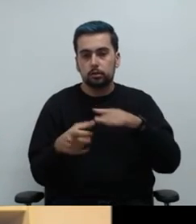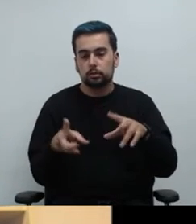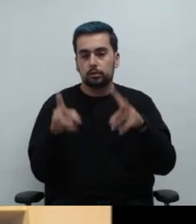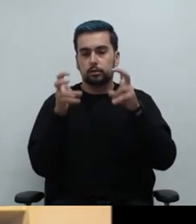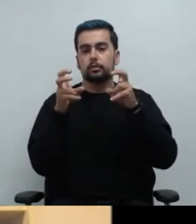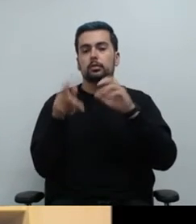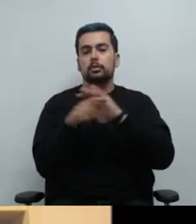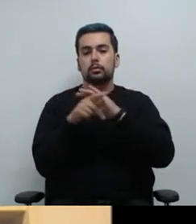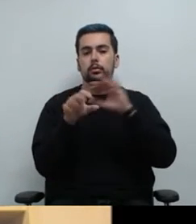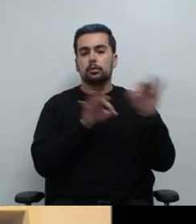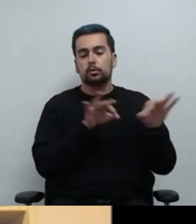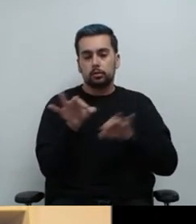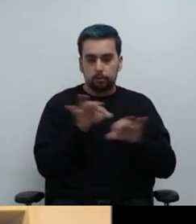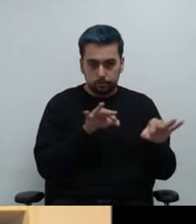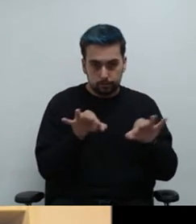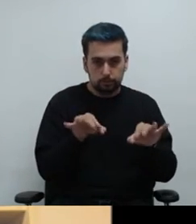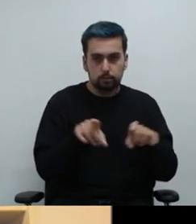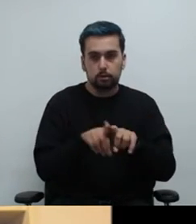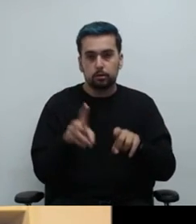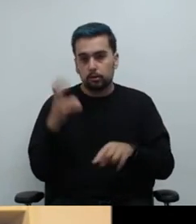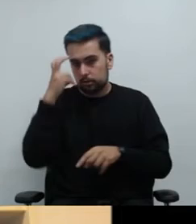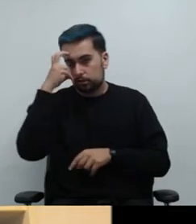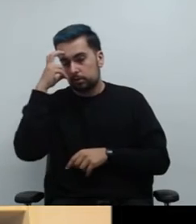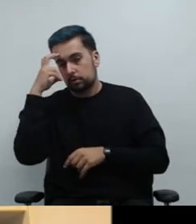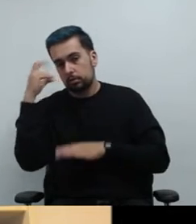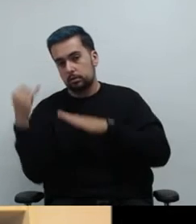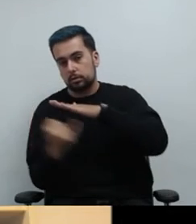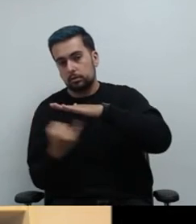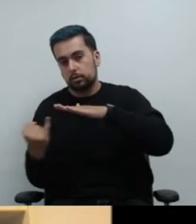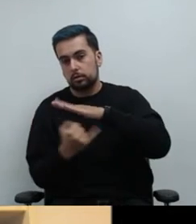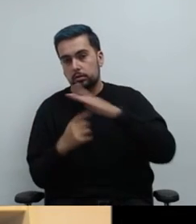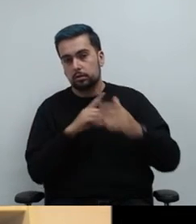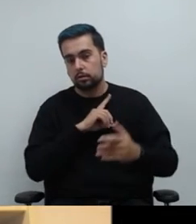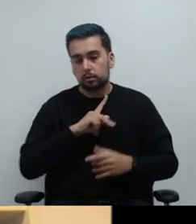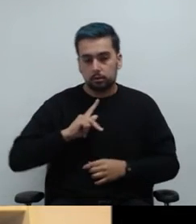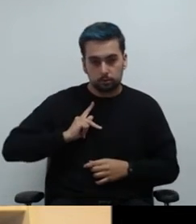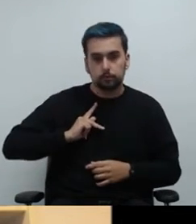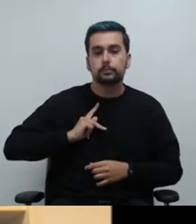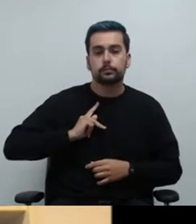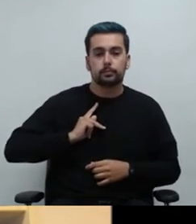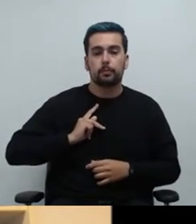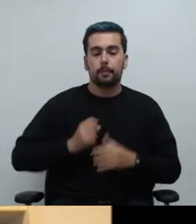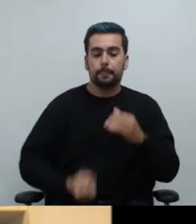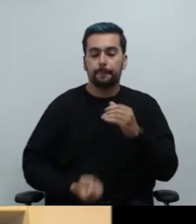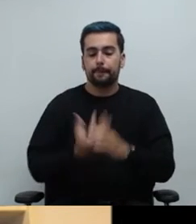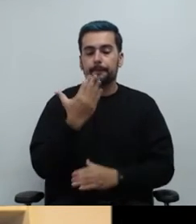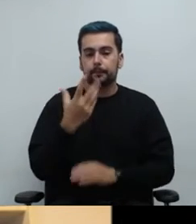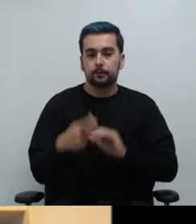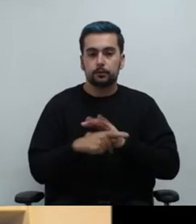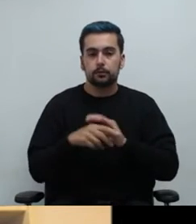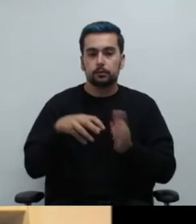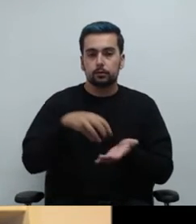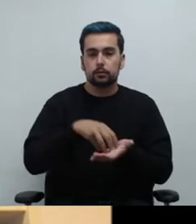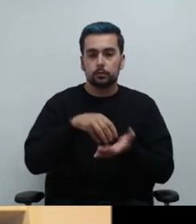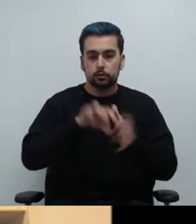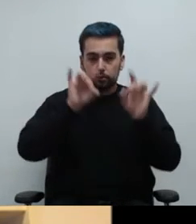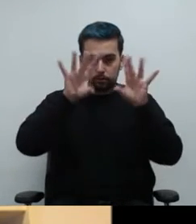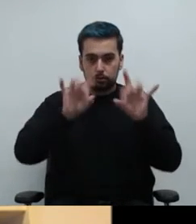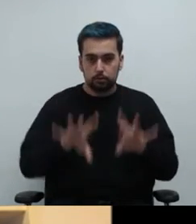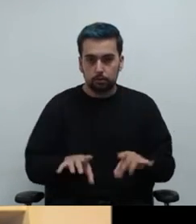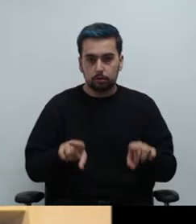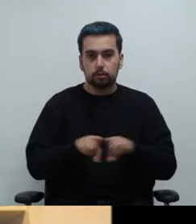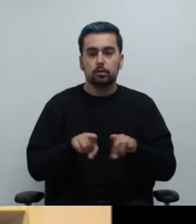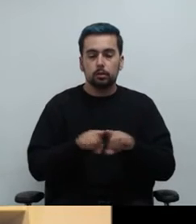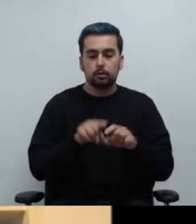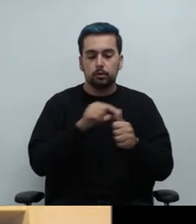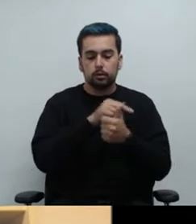observada a organização e a cultura institucional da Defensoria. A criação de um núcleo específico